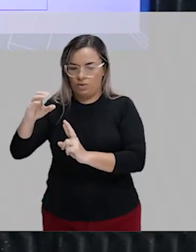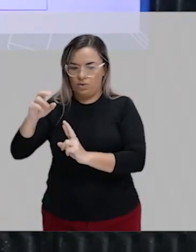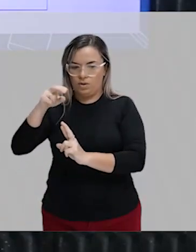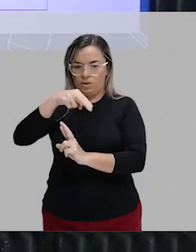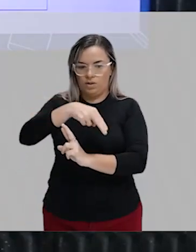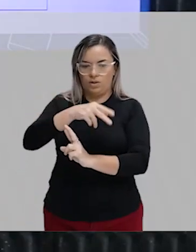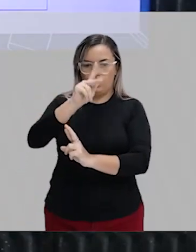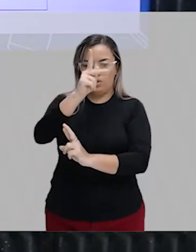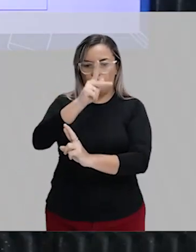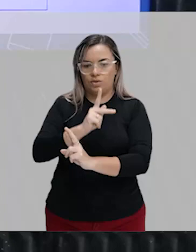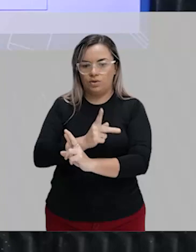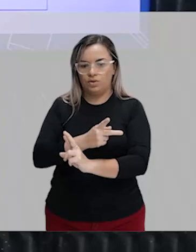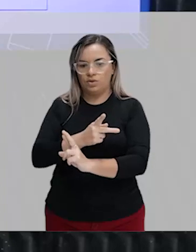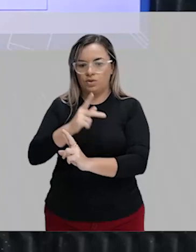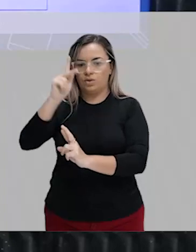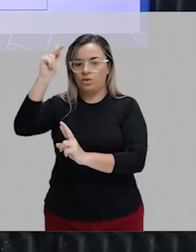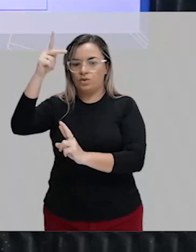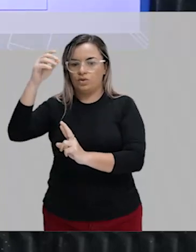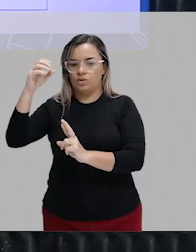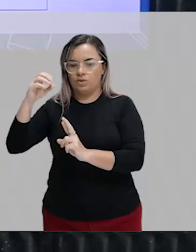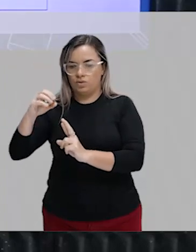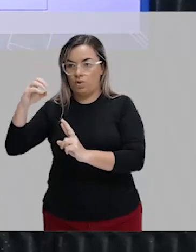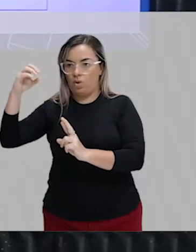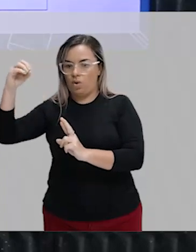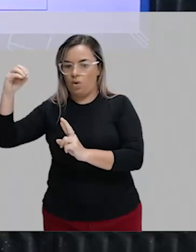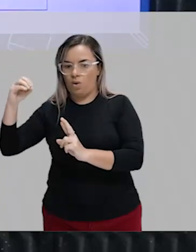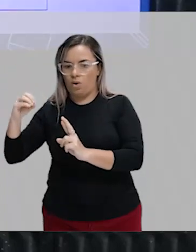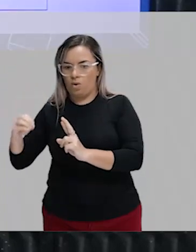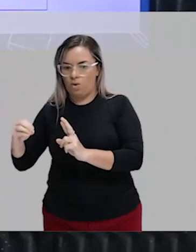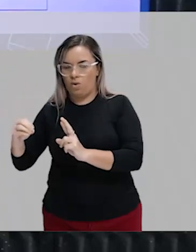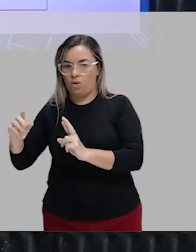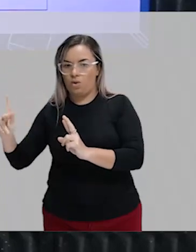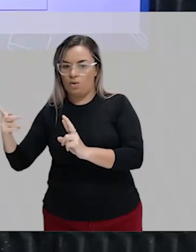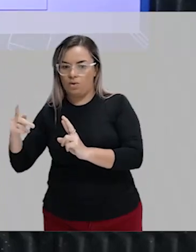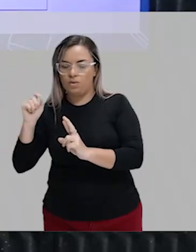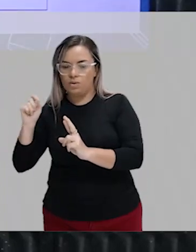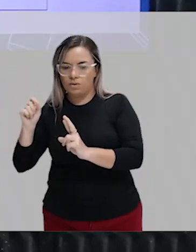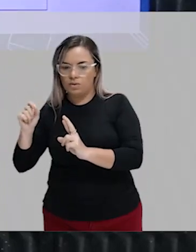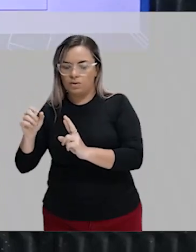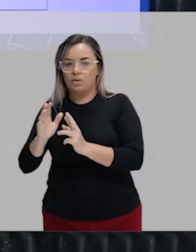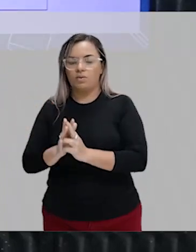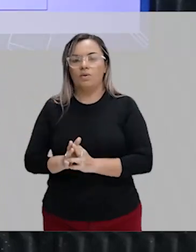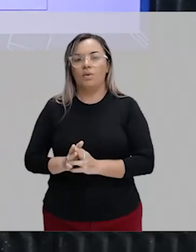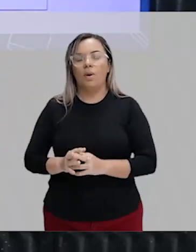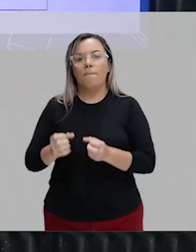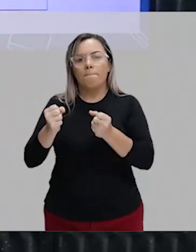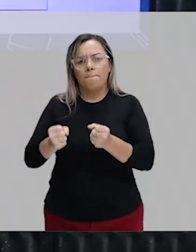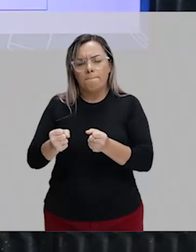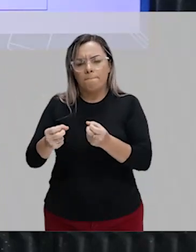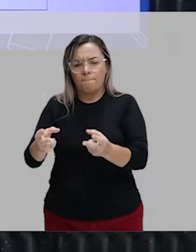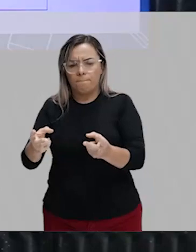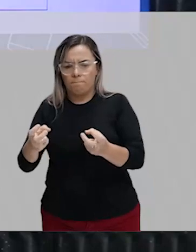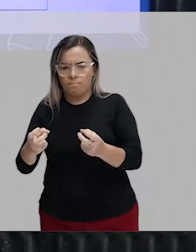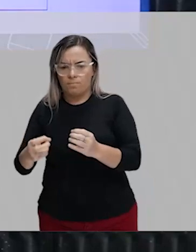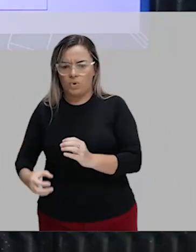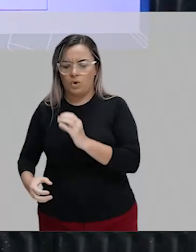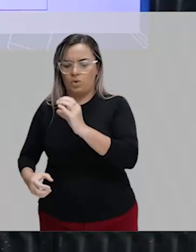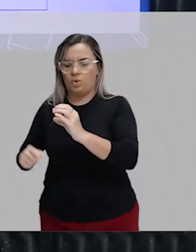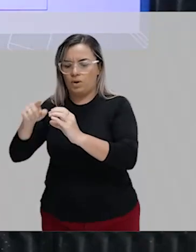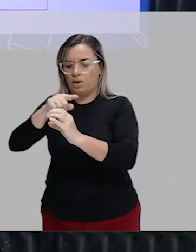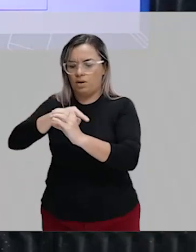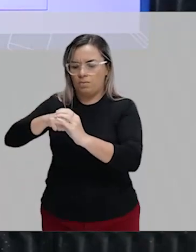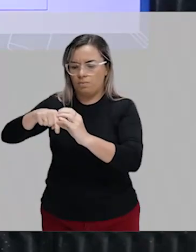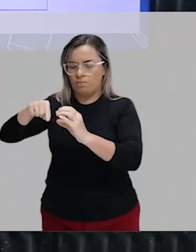ter um carbono central, tá? Que, como vocês podem perceber, é chamado de carbono